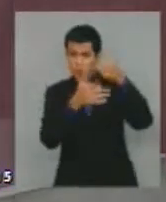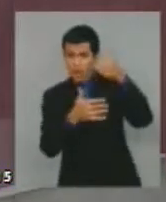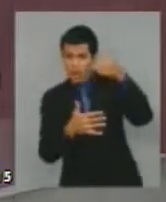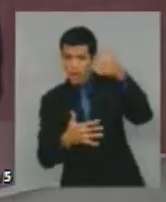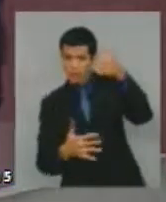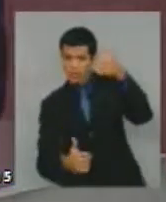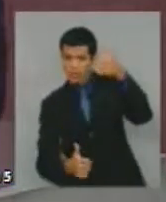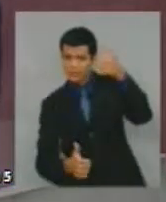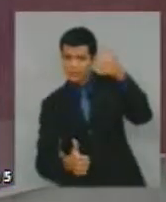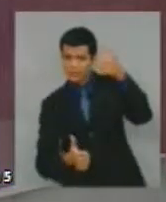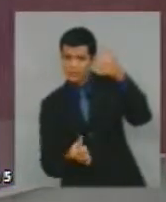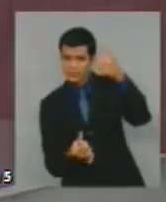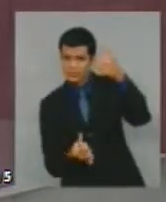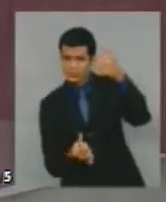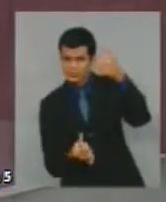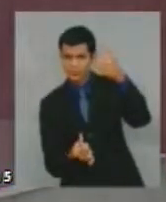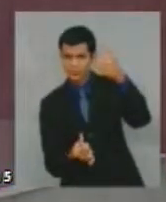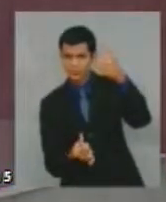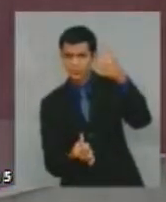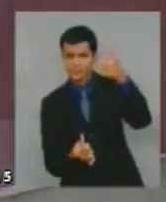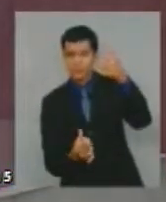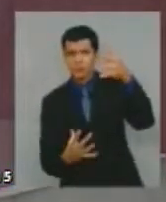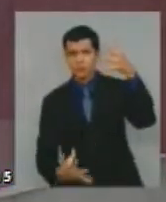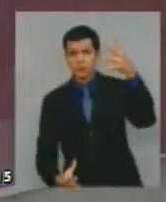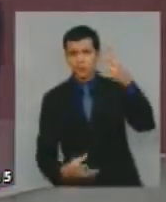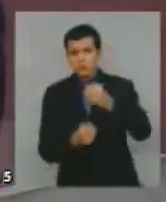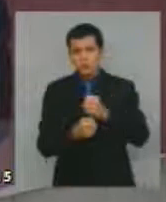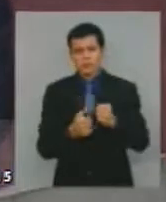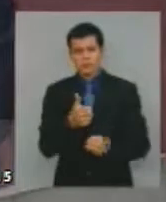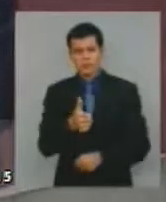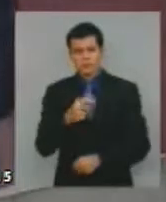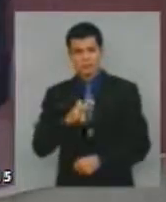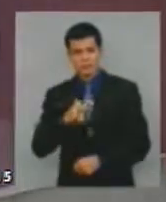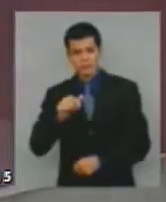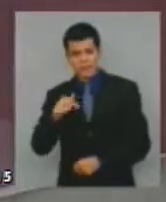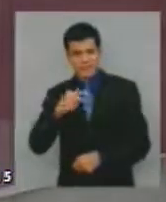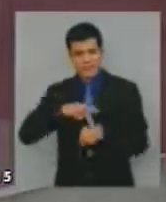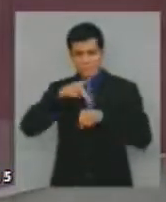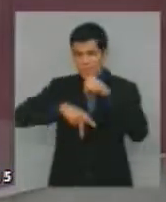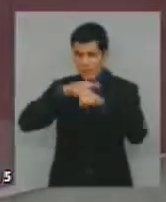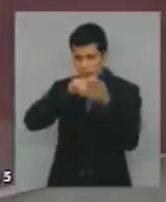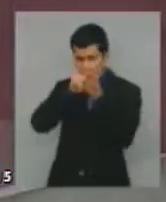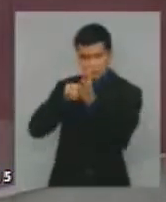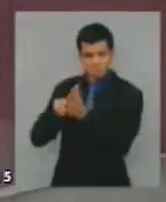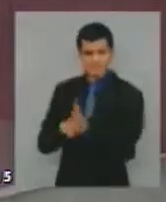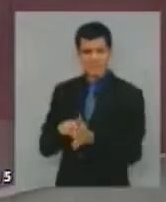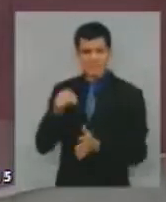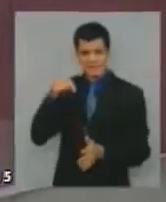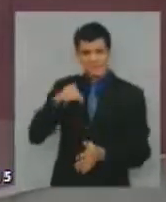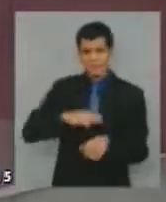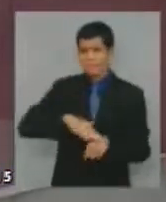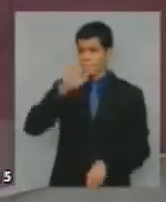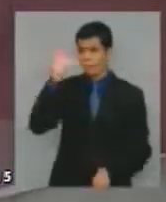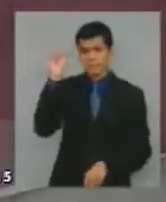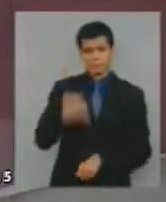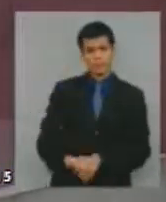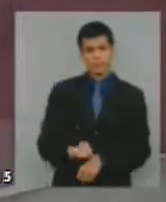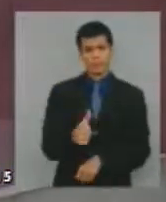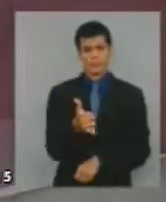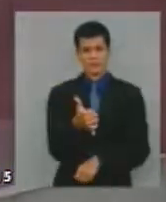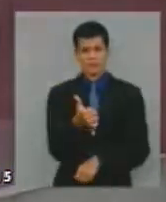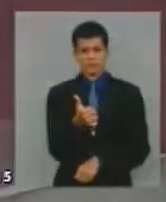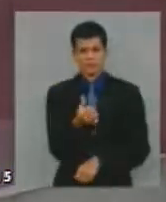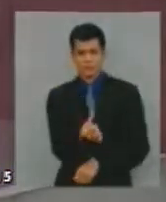entre 157 países analisados. Só que é um pouco pior.